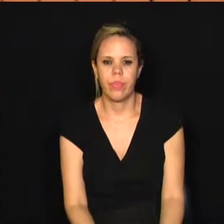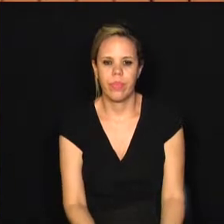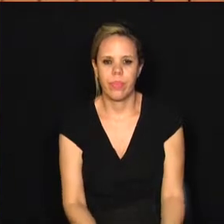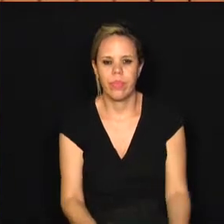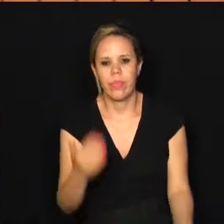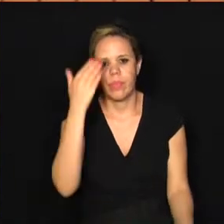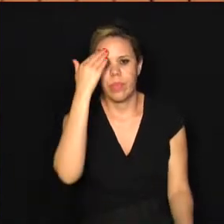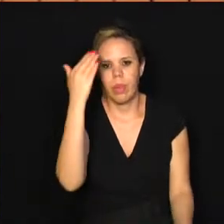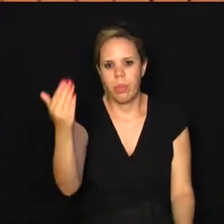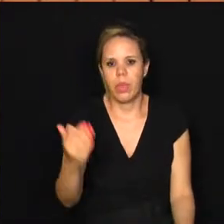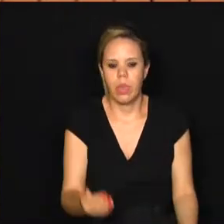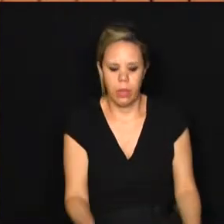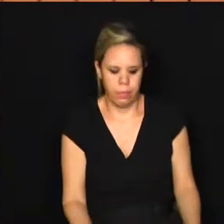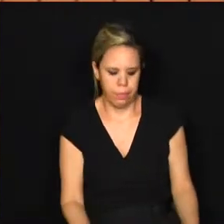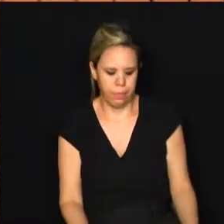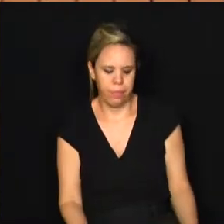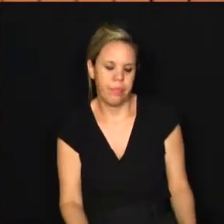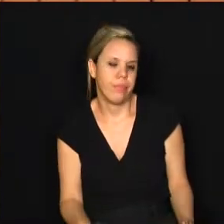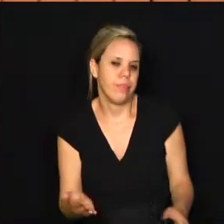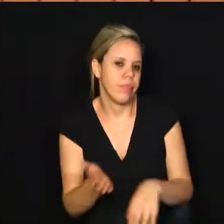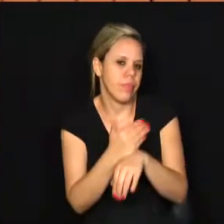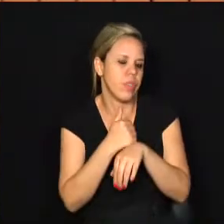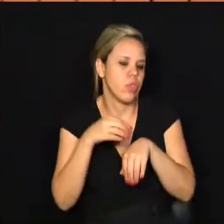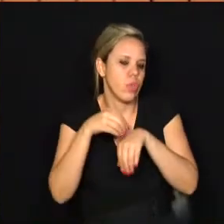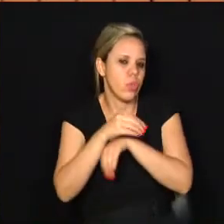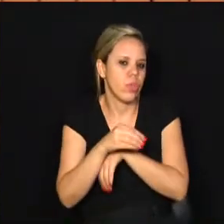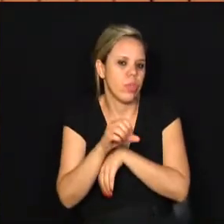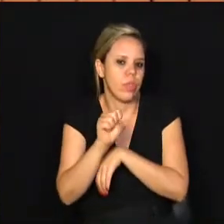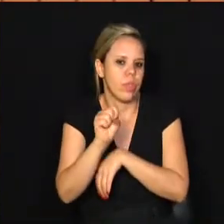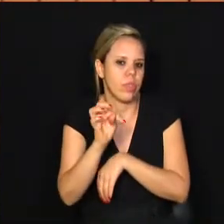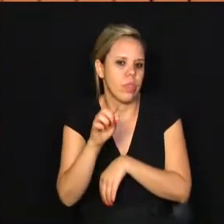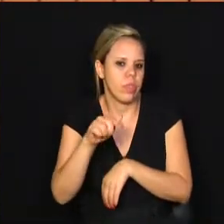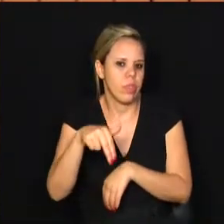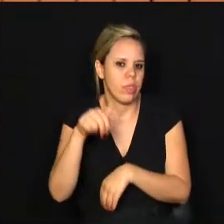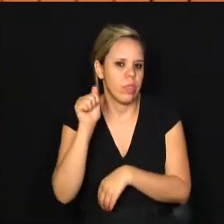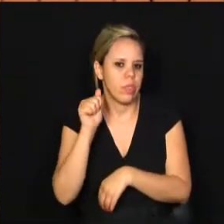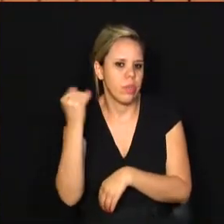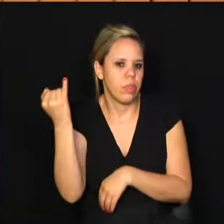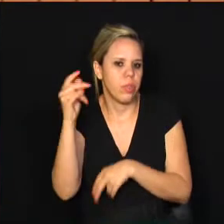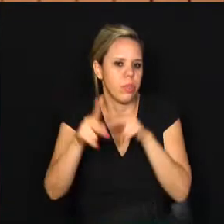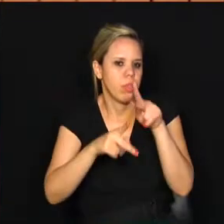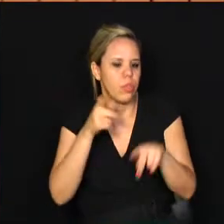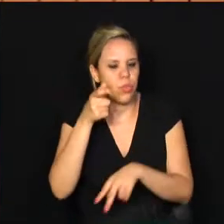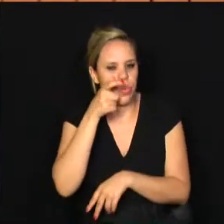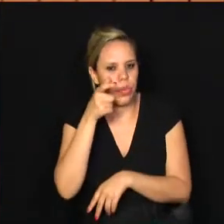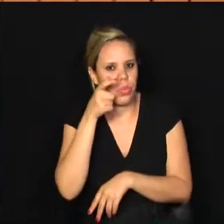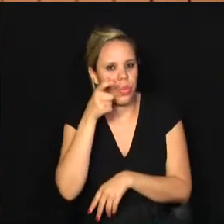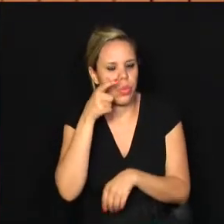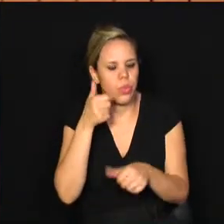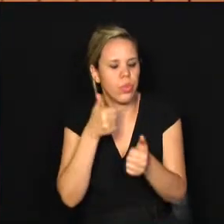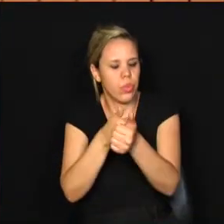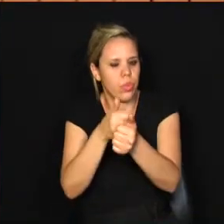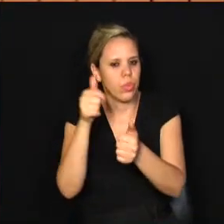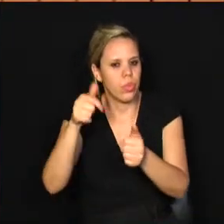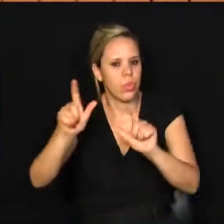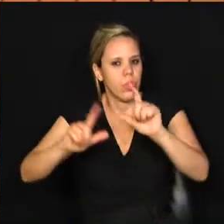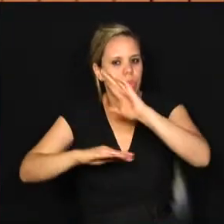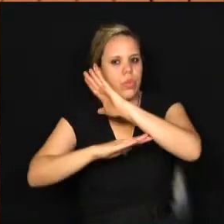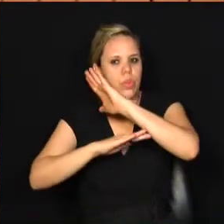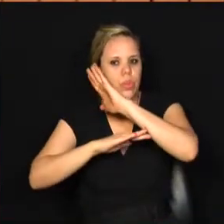Obrigado, Mauro. Então, antes de eu passar para a dona Sebastiana, é importante que aqueles que estiverem nos ouvindo, acompanhando aqui a TV